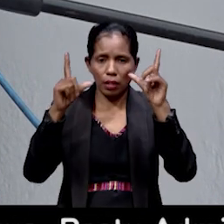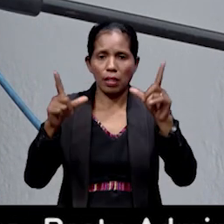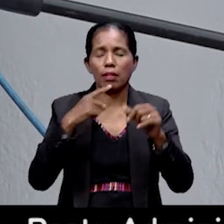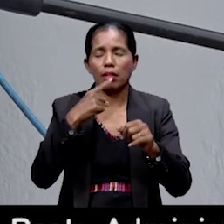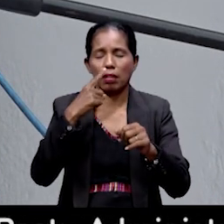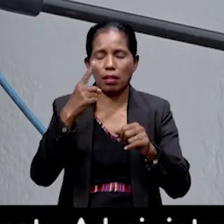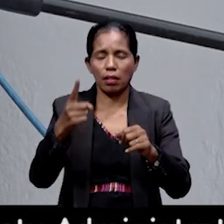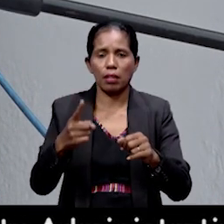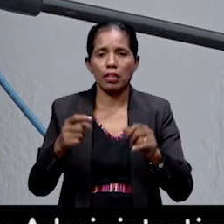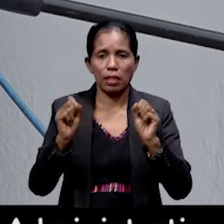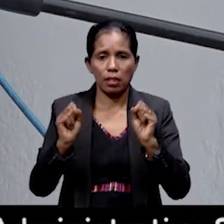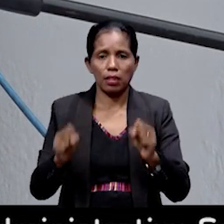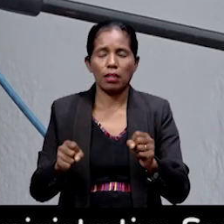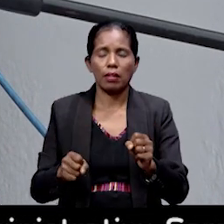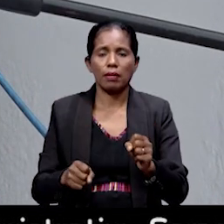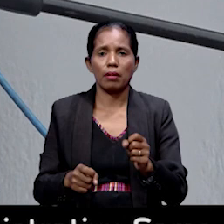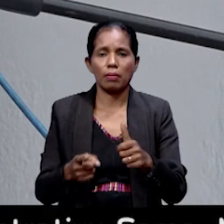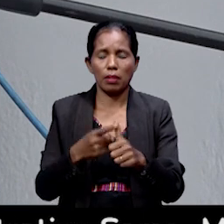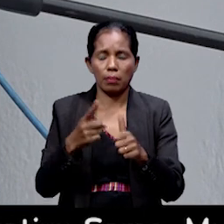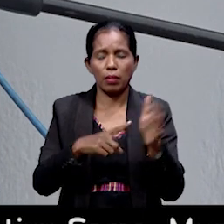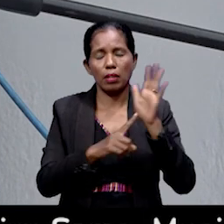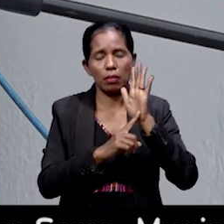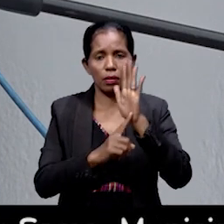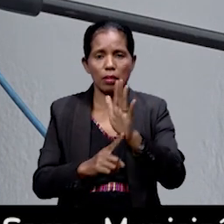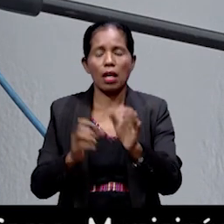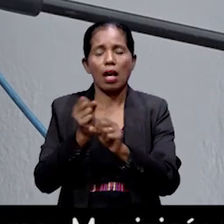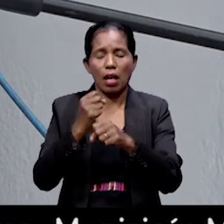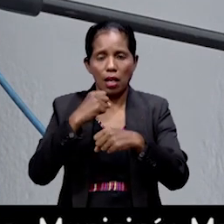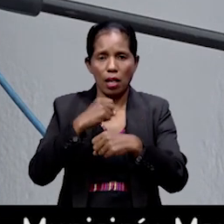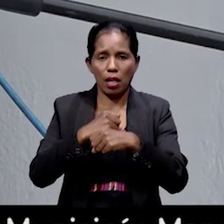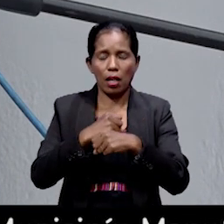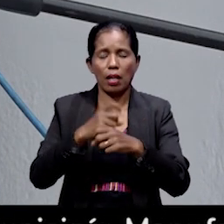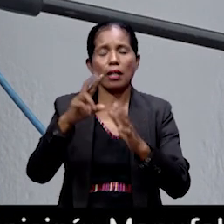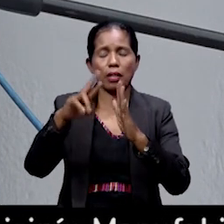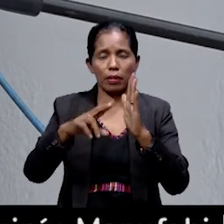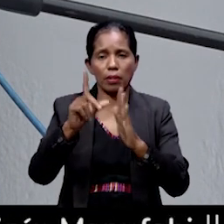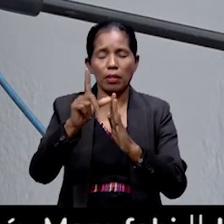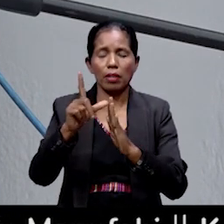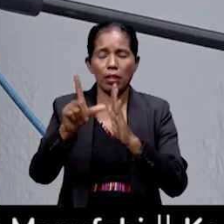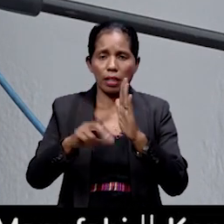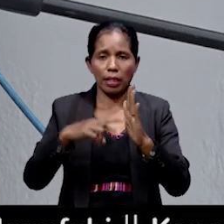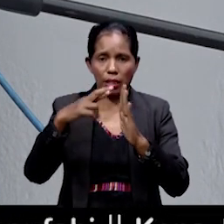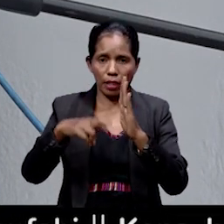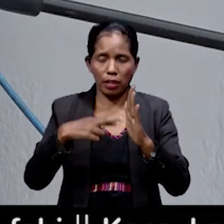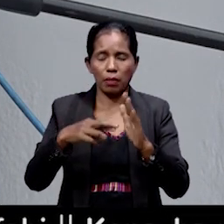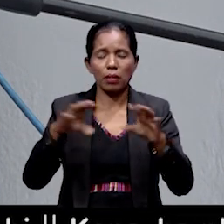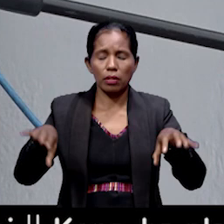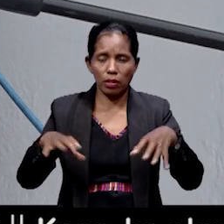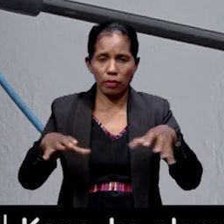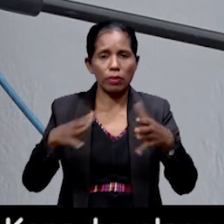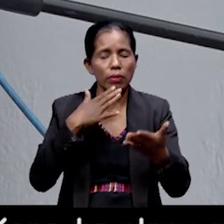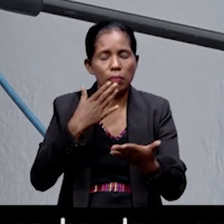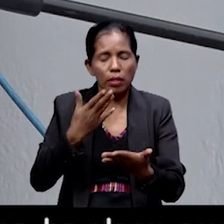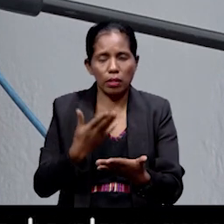e ilustradores timorenses por meio da promoção e produção da literatura infanto-juvenil, espaço onde trabalham também